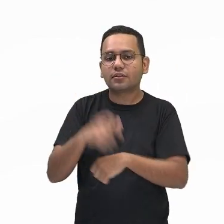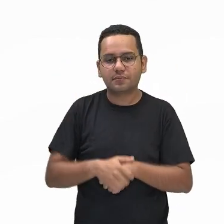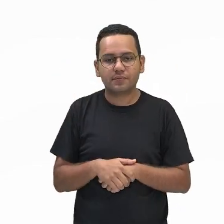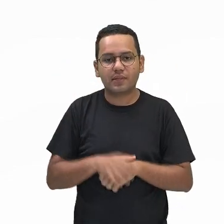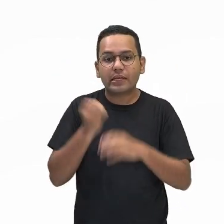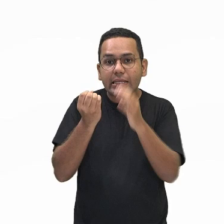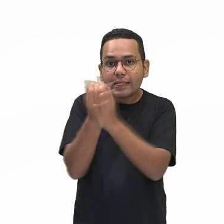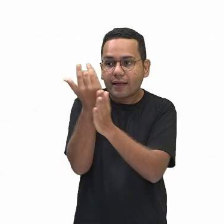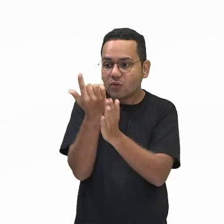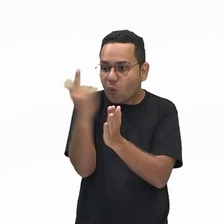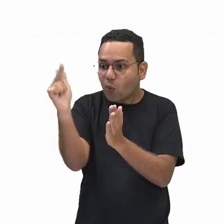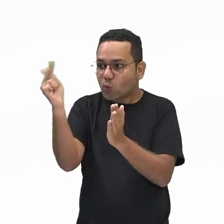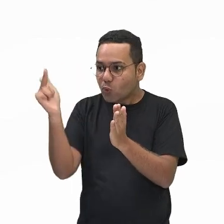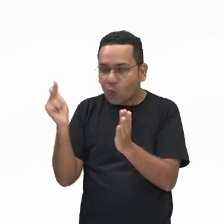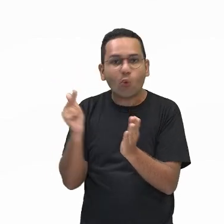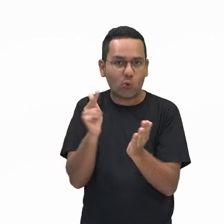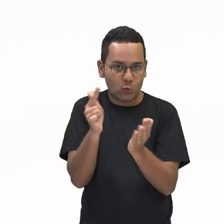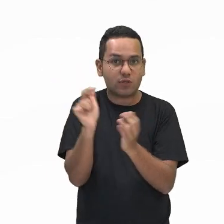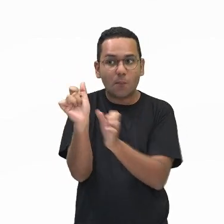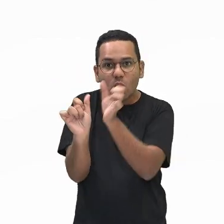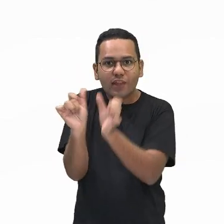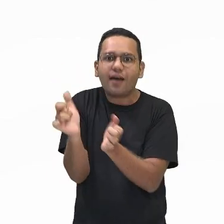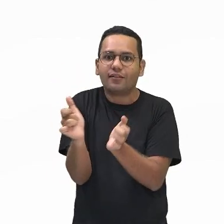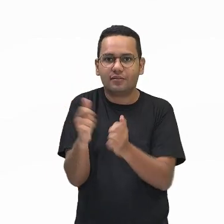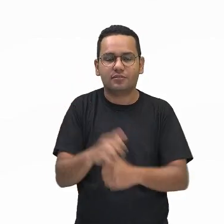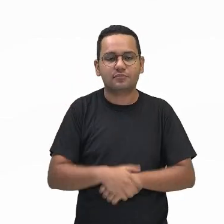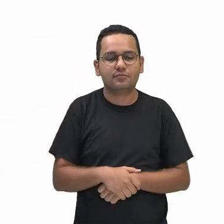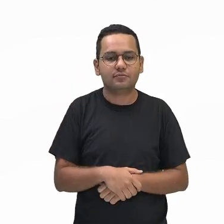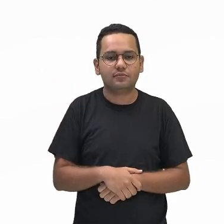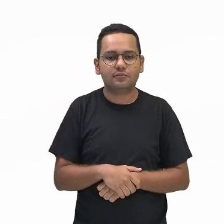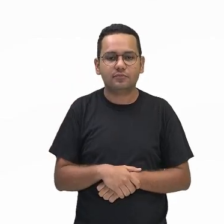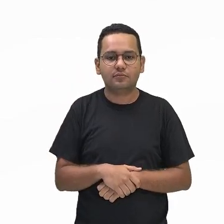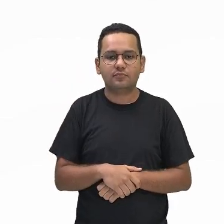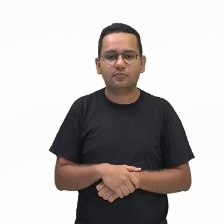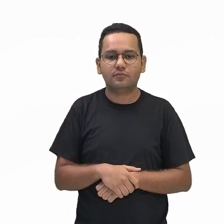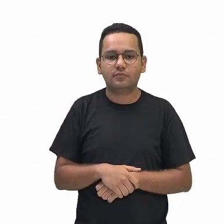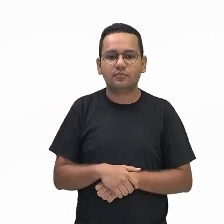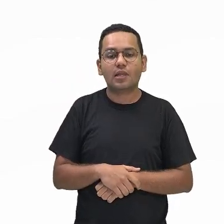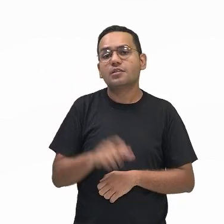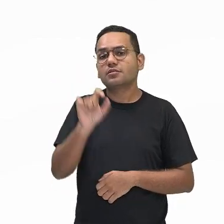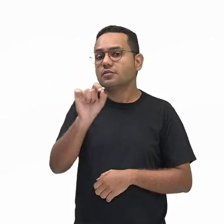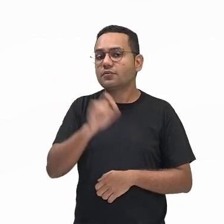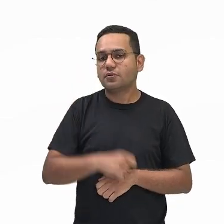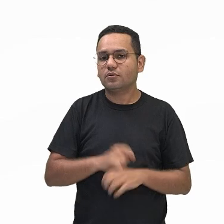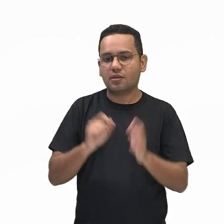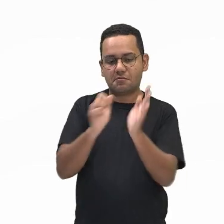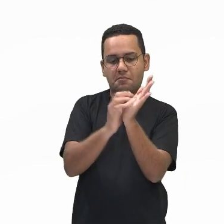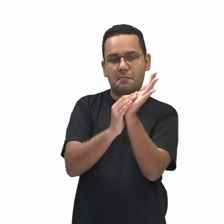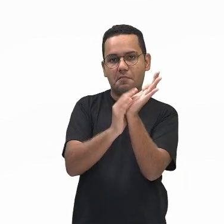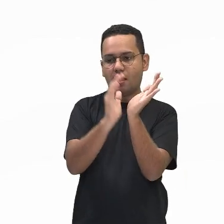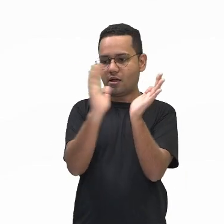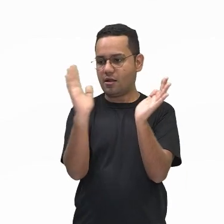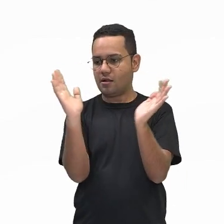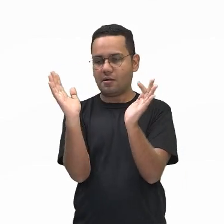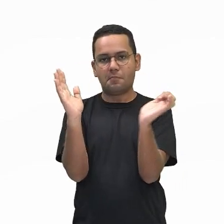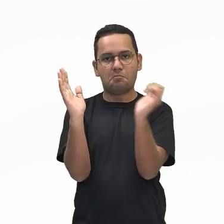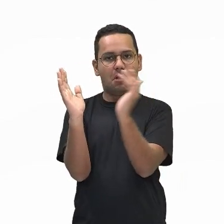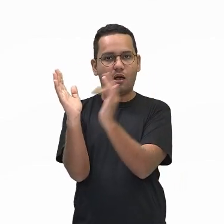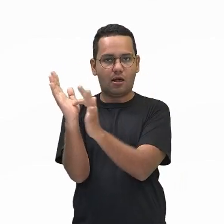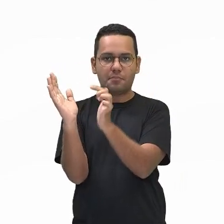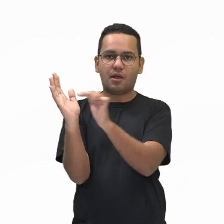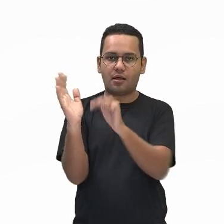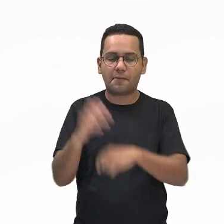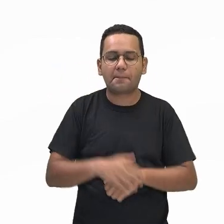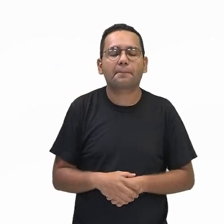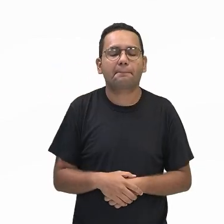outras plantas, tá? Então houve uma transferência aí do pólen para o estigma da flor inicial,